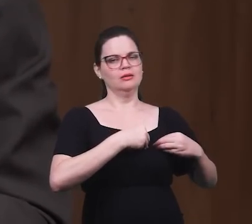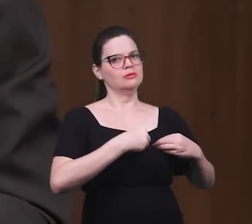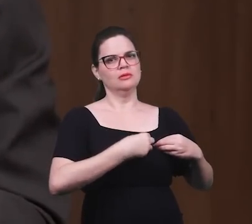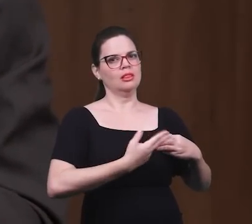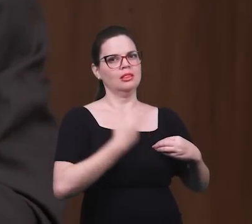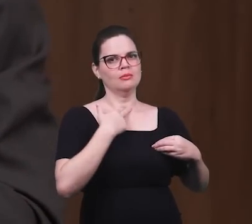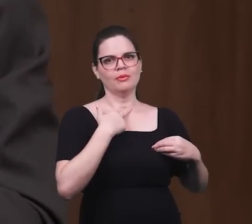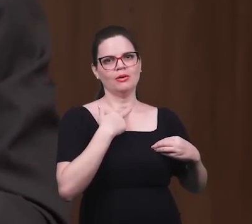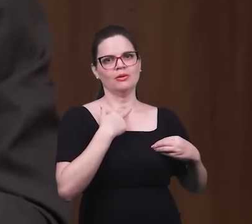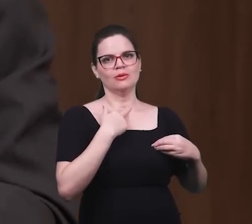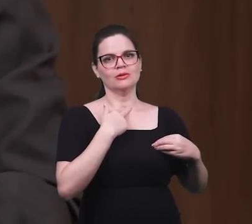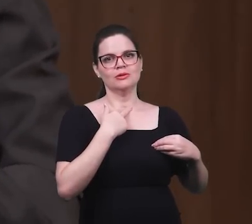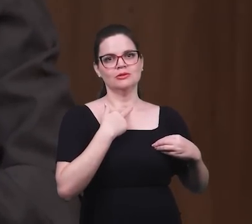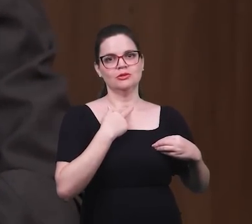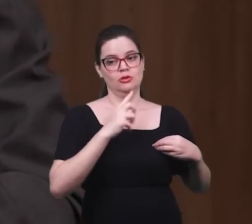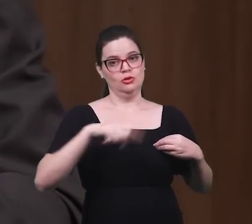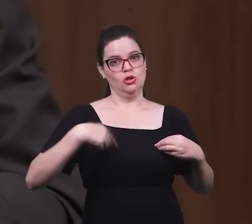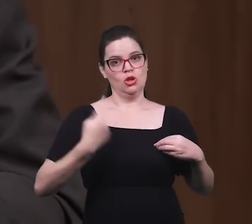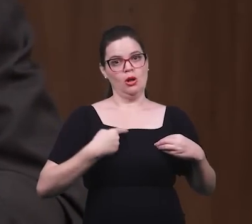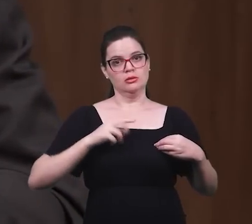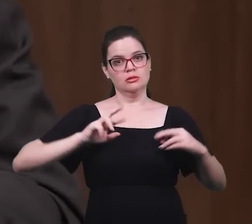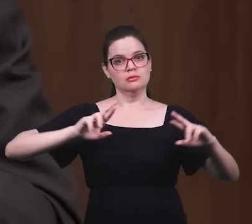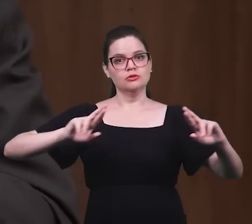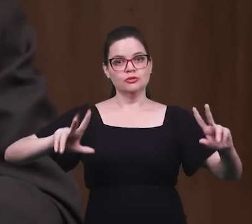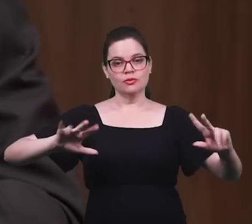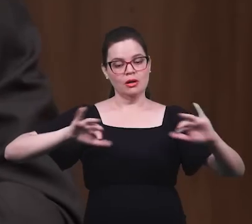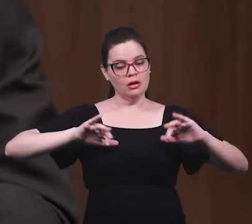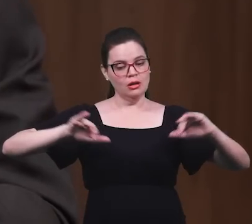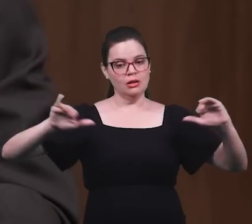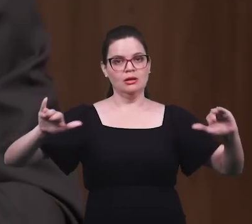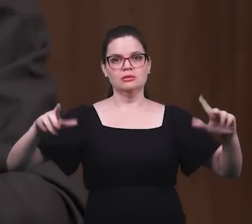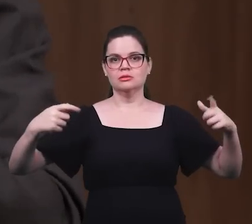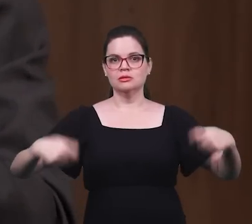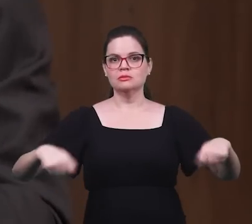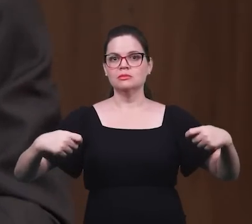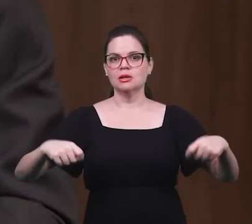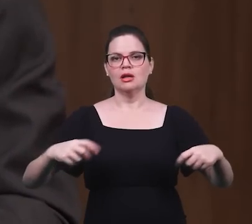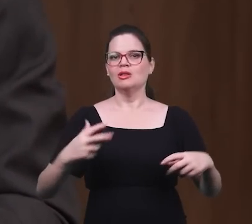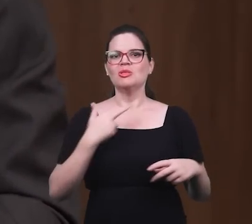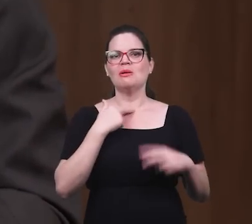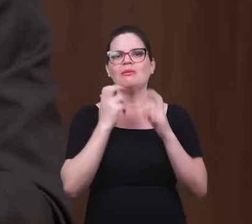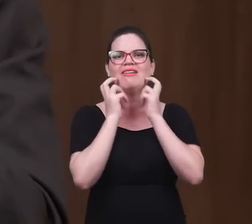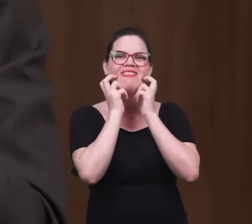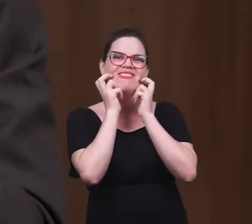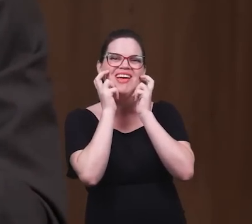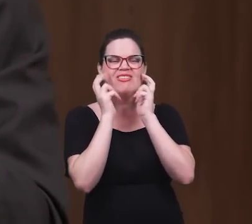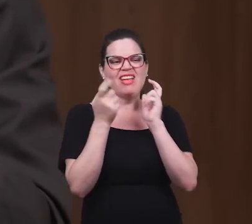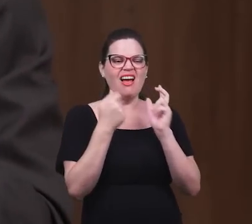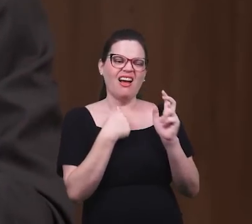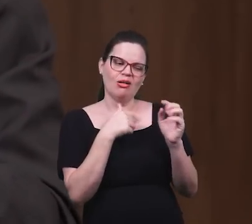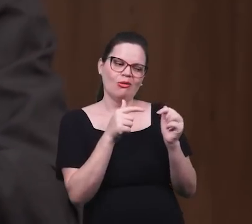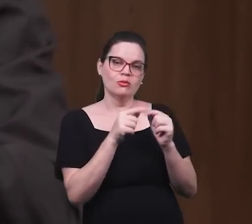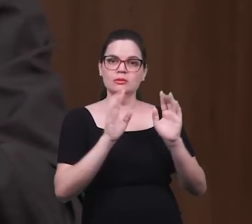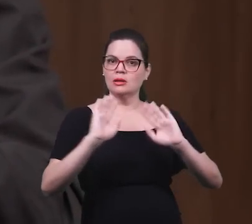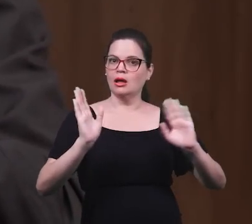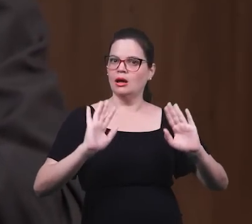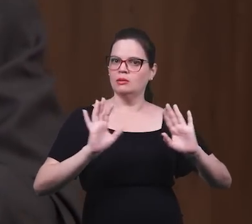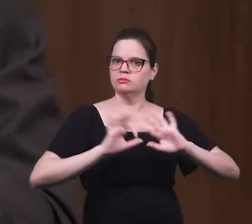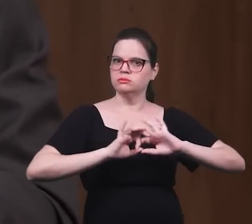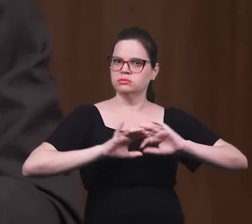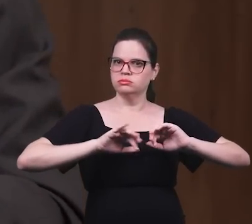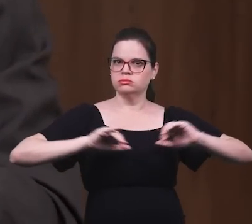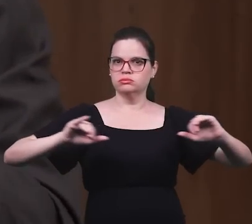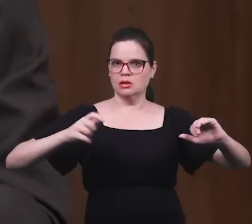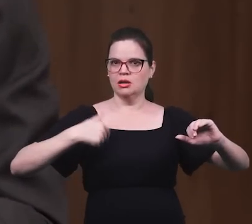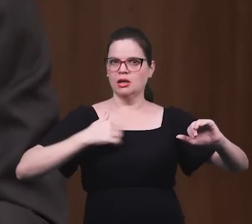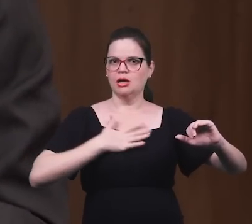Deus. O nosso caminho é outro. Não tem que ter constrangimento. E aí, quando ele pega, eu gostei, a expressão